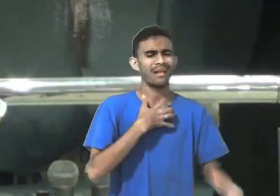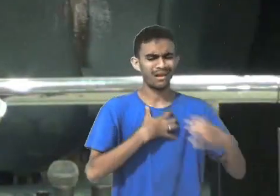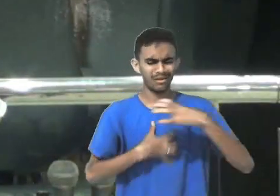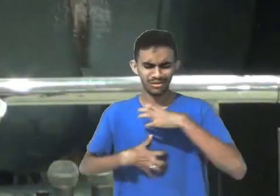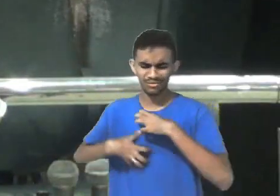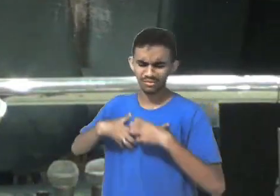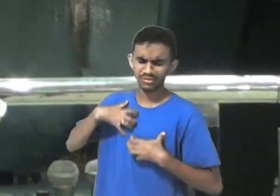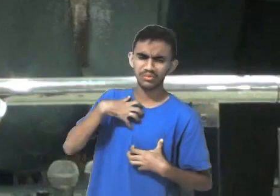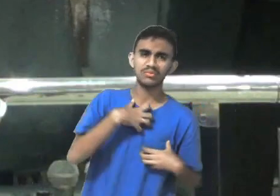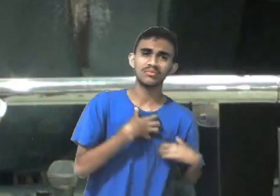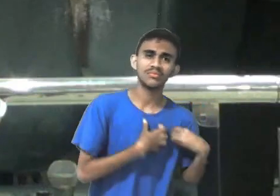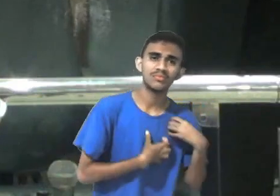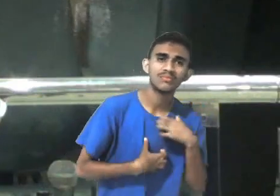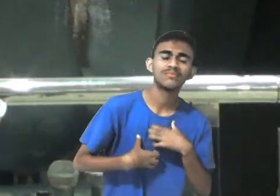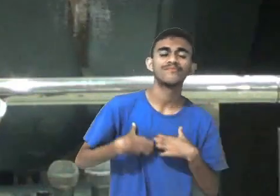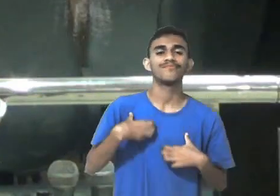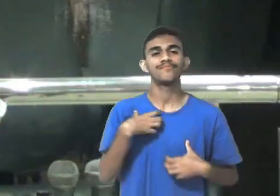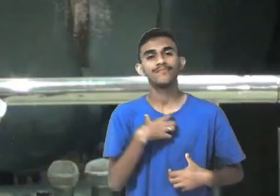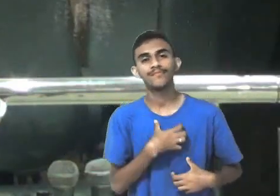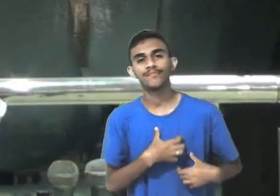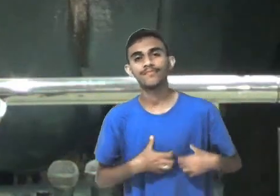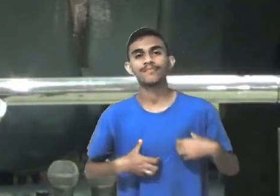alma, e te